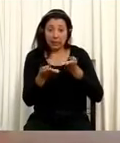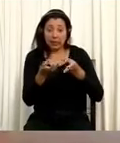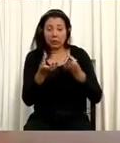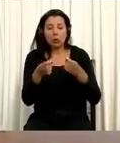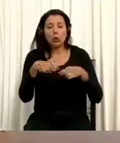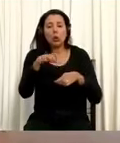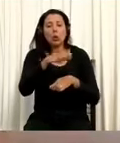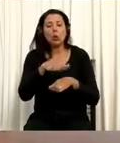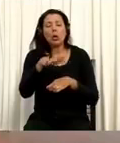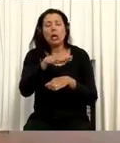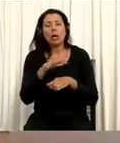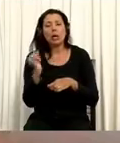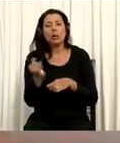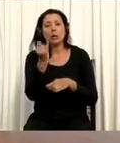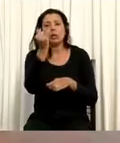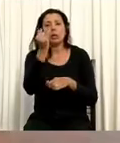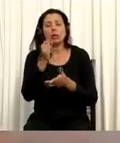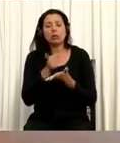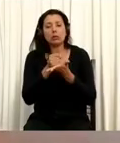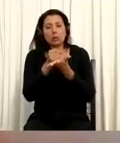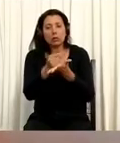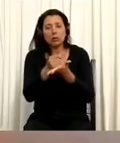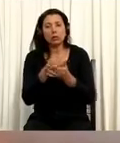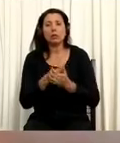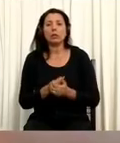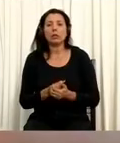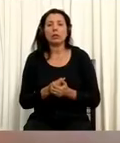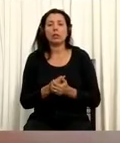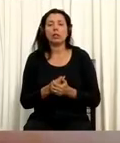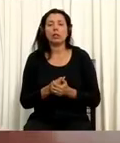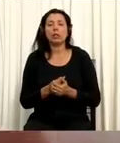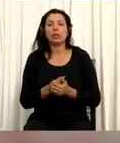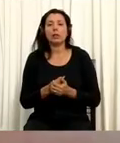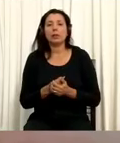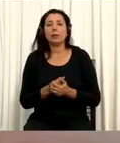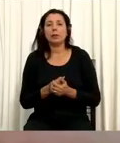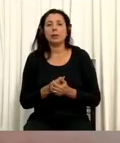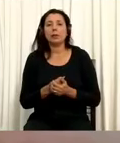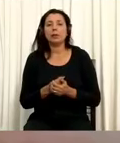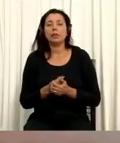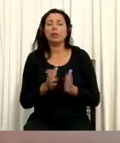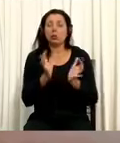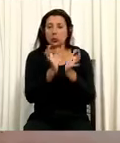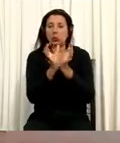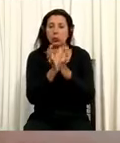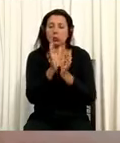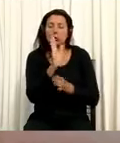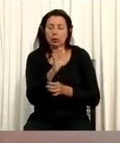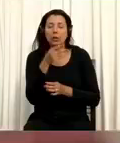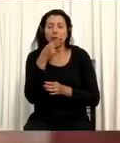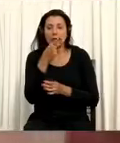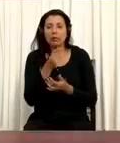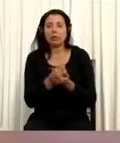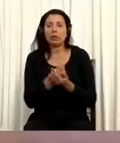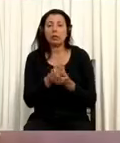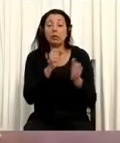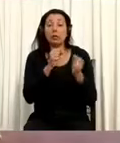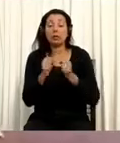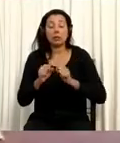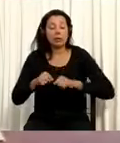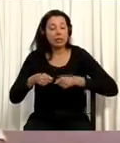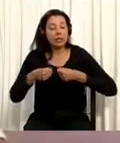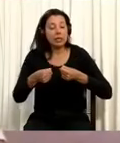lugar e da importância da solidariedade, né, do ponto de vista de classe, como eu já disse, para que nós possamos